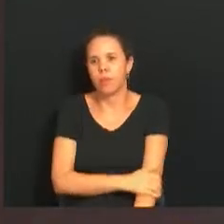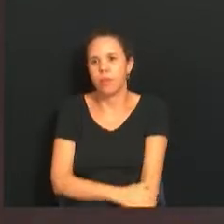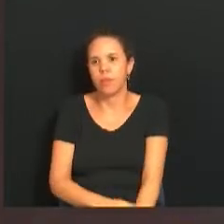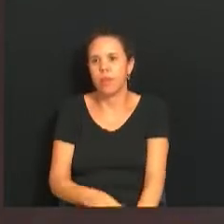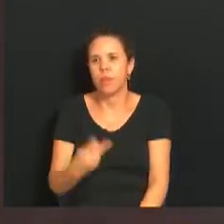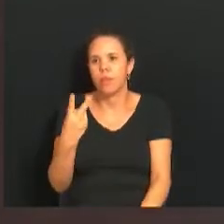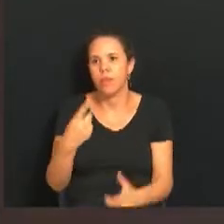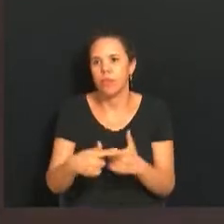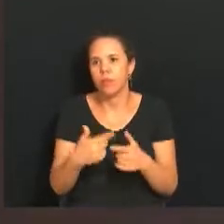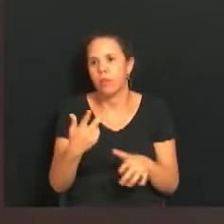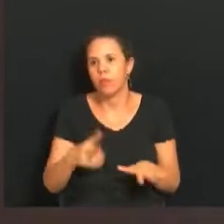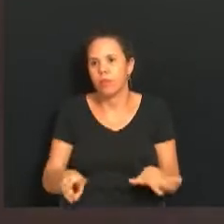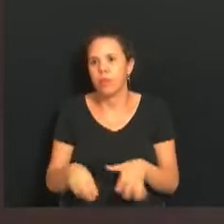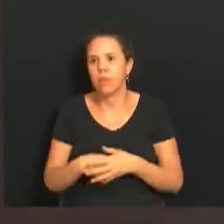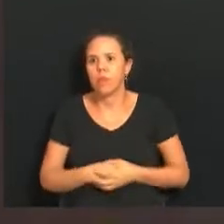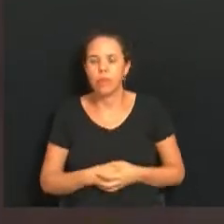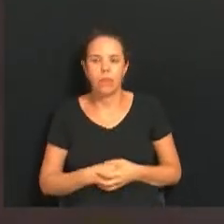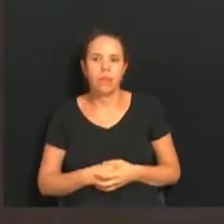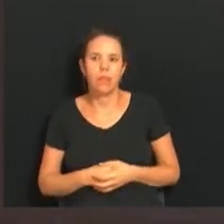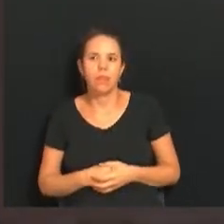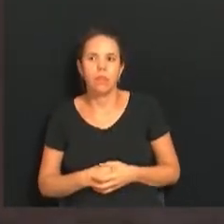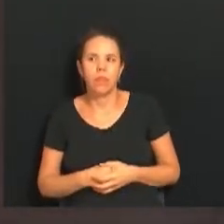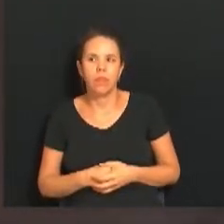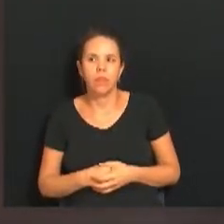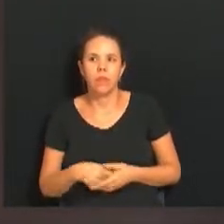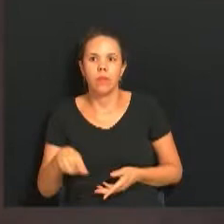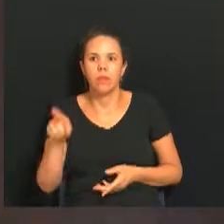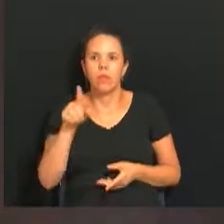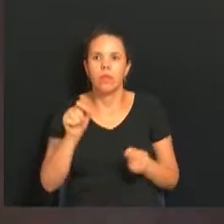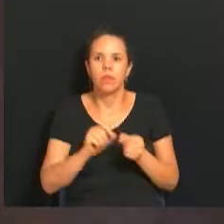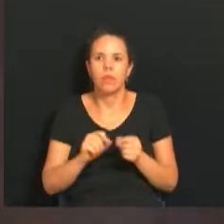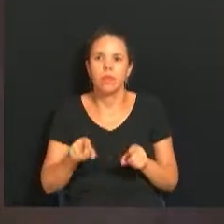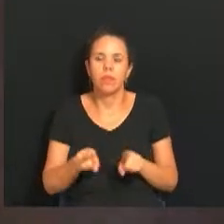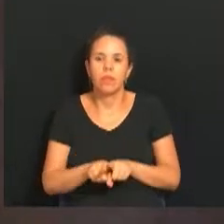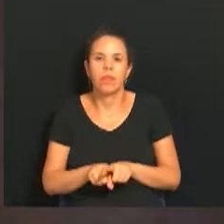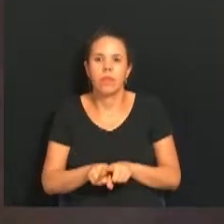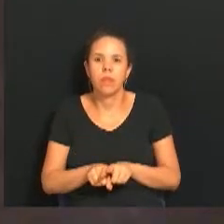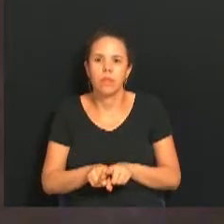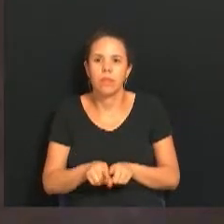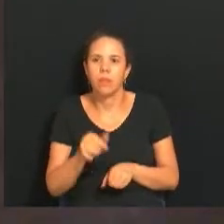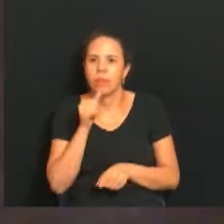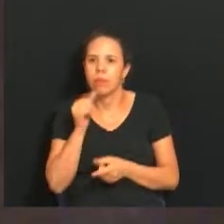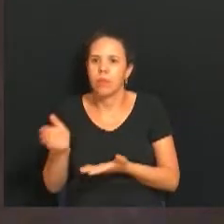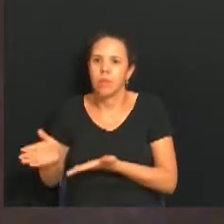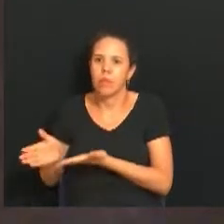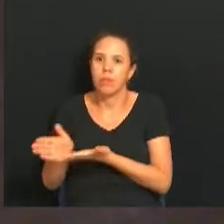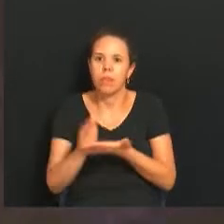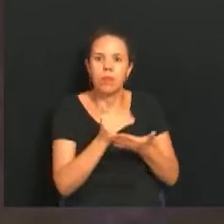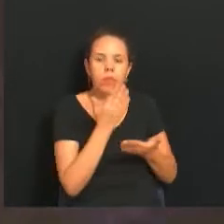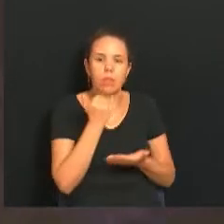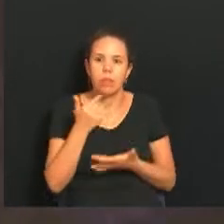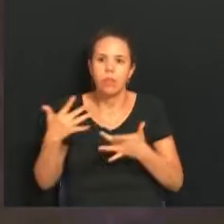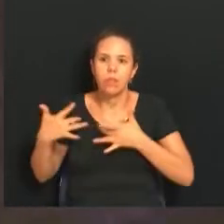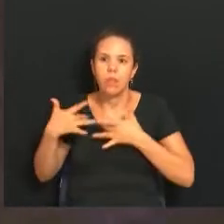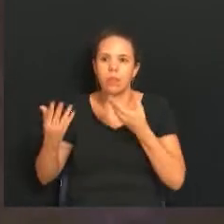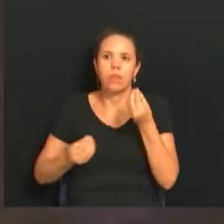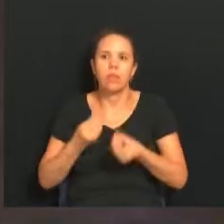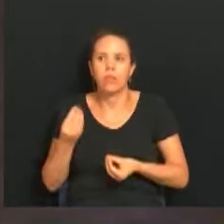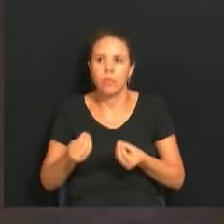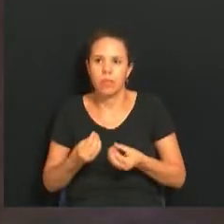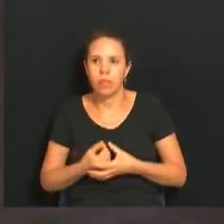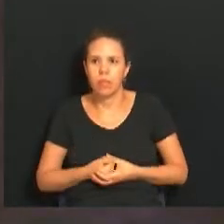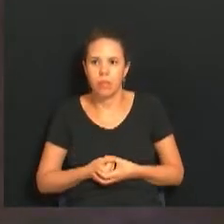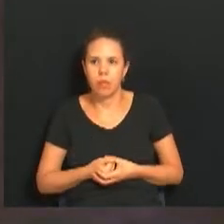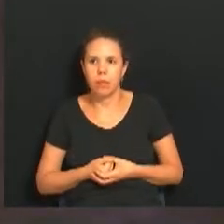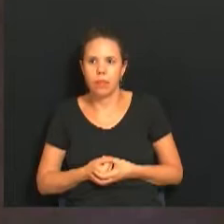semana. Claro. Né? Então, bom, e vocês fazem também, né, Paraná, arrecadação de alimentos para doações, como que é isso?